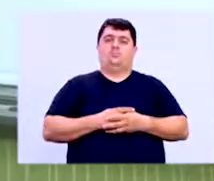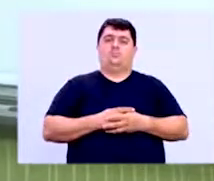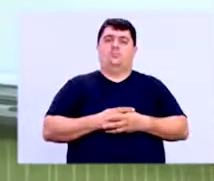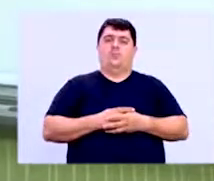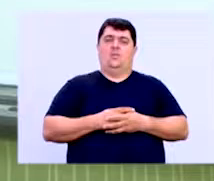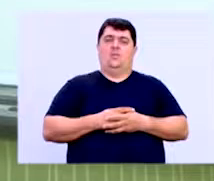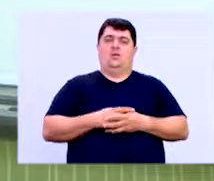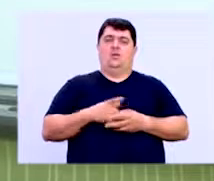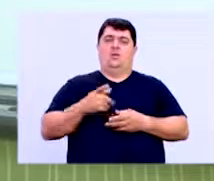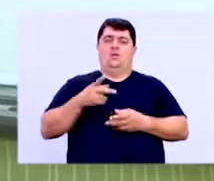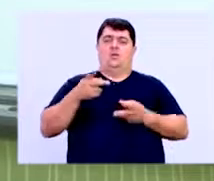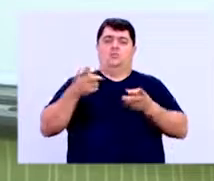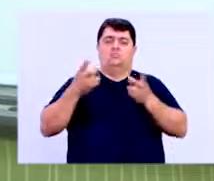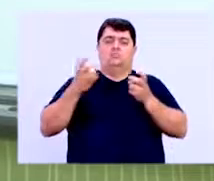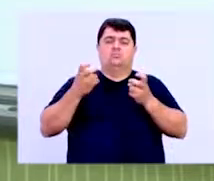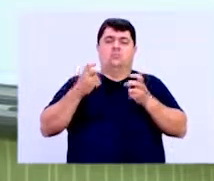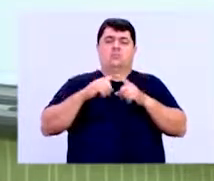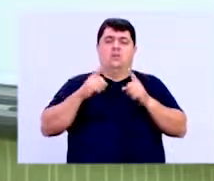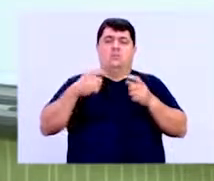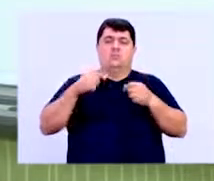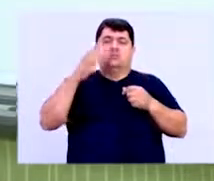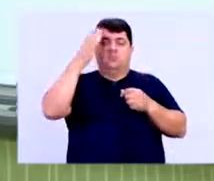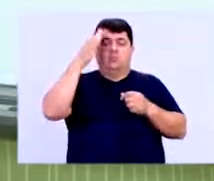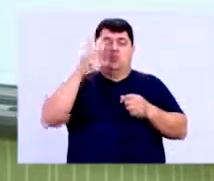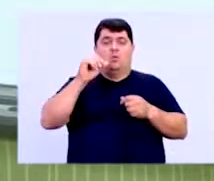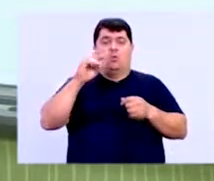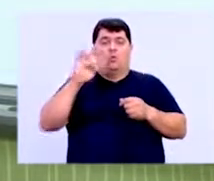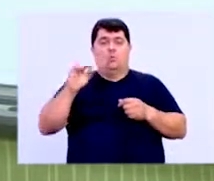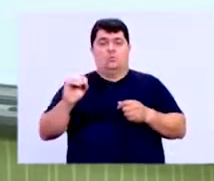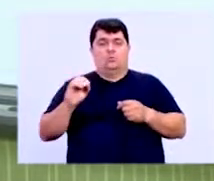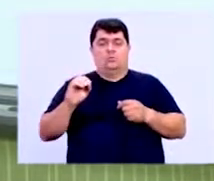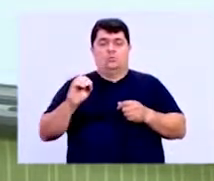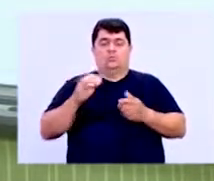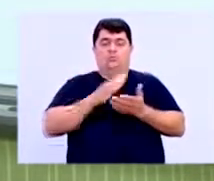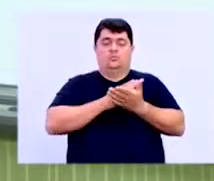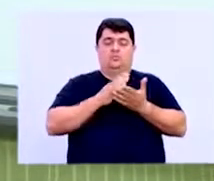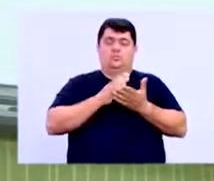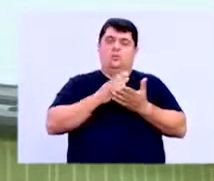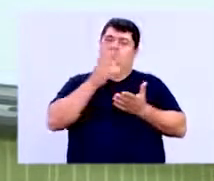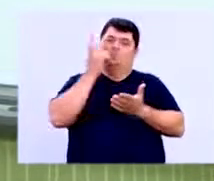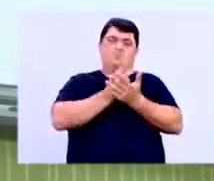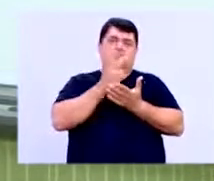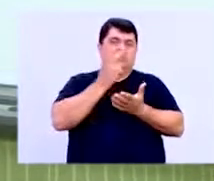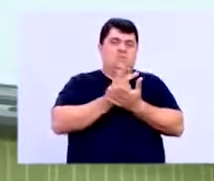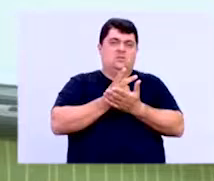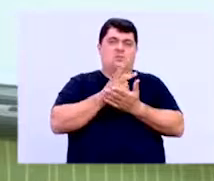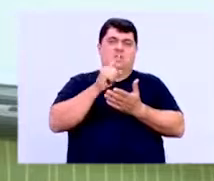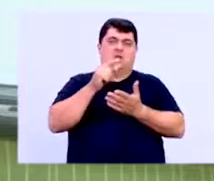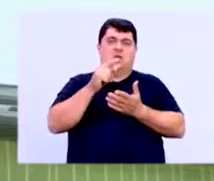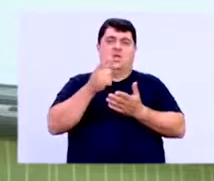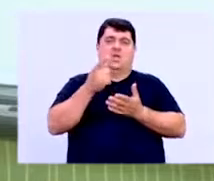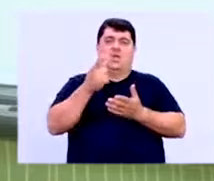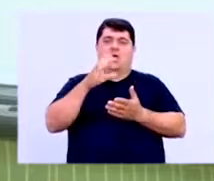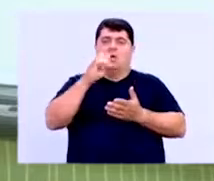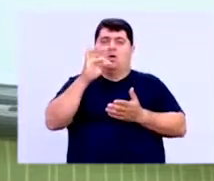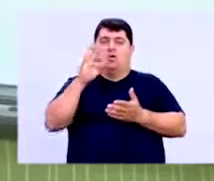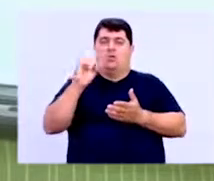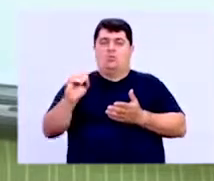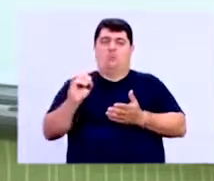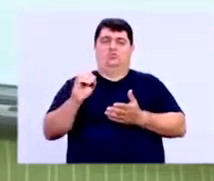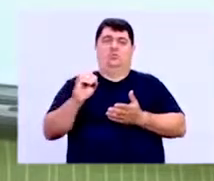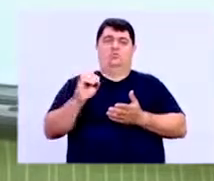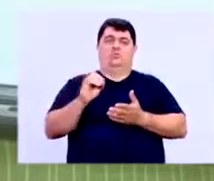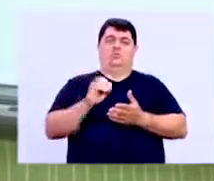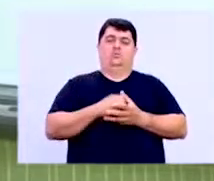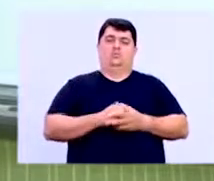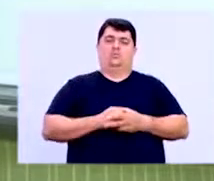um bom método, mas para isso a gente precisa saber os custos. Então, o início de tudo é um método baseado nos custos, certo?